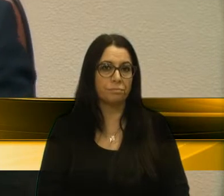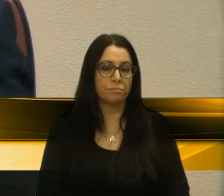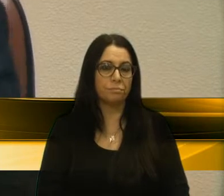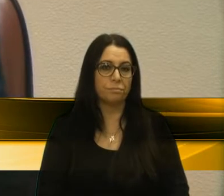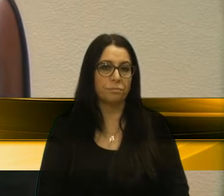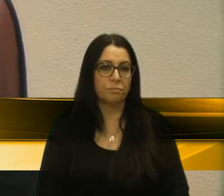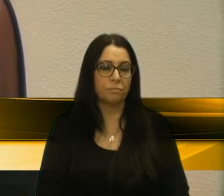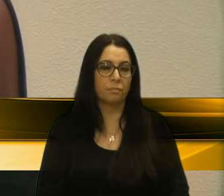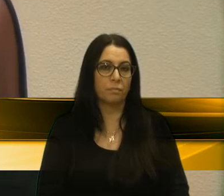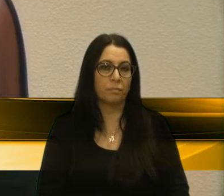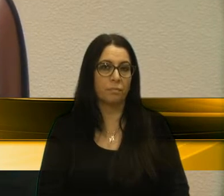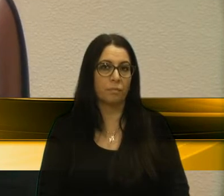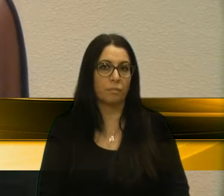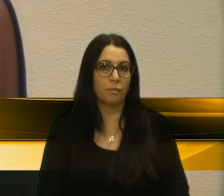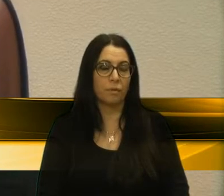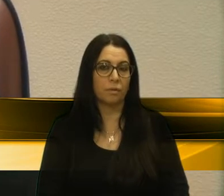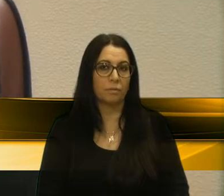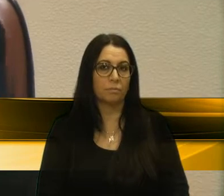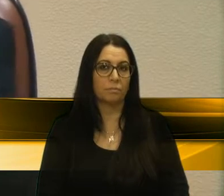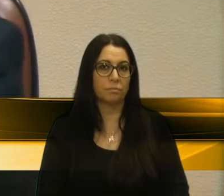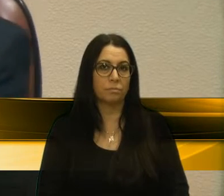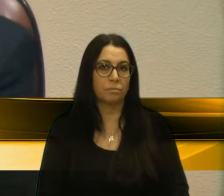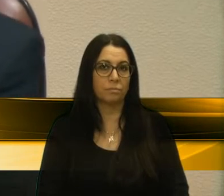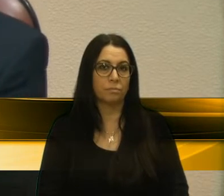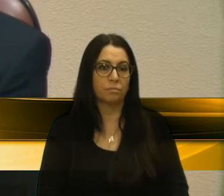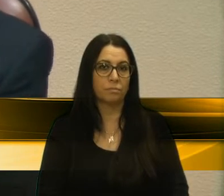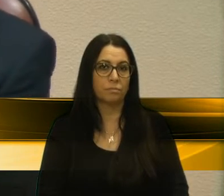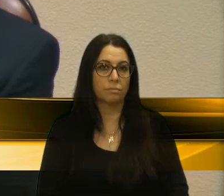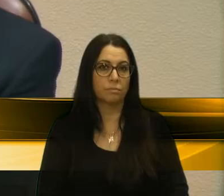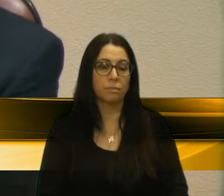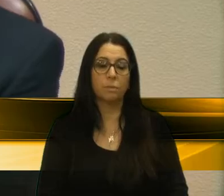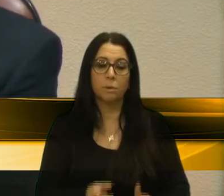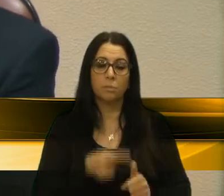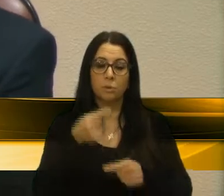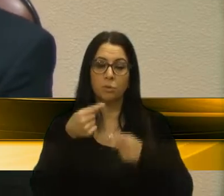Em primeira discussão, em regime...